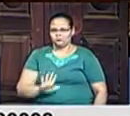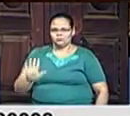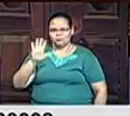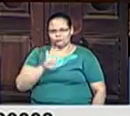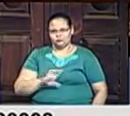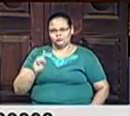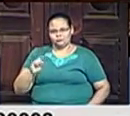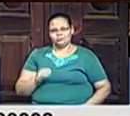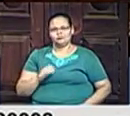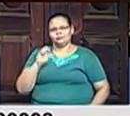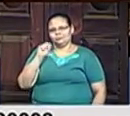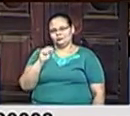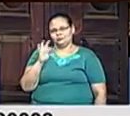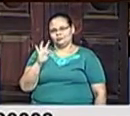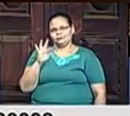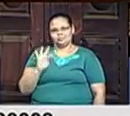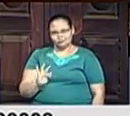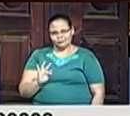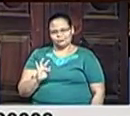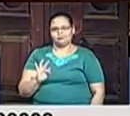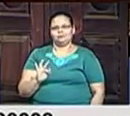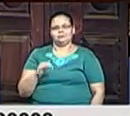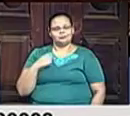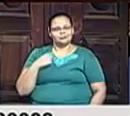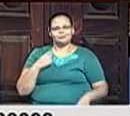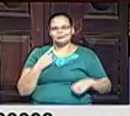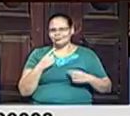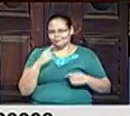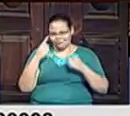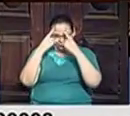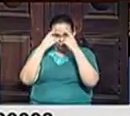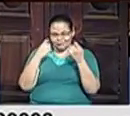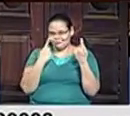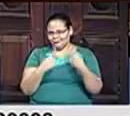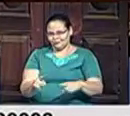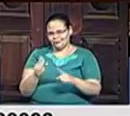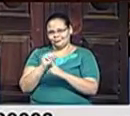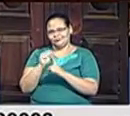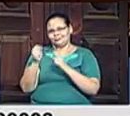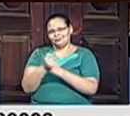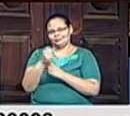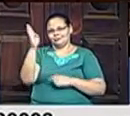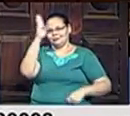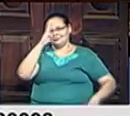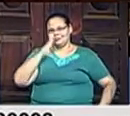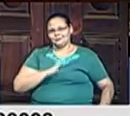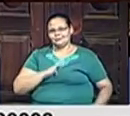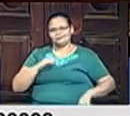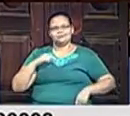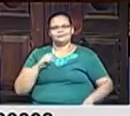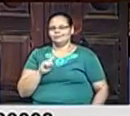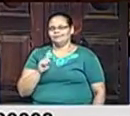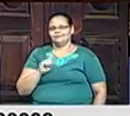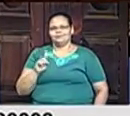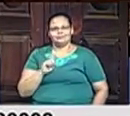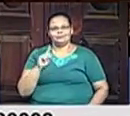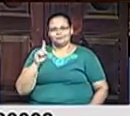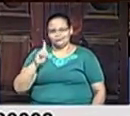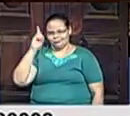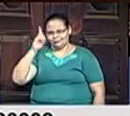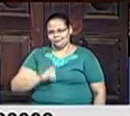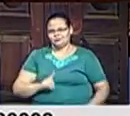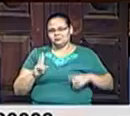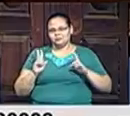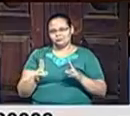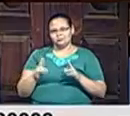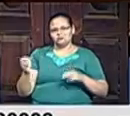Tribunal Federal vai praticar esta violência contra a sociedade brasileira. Não é praticando o direito